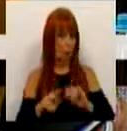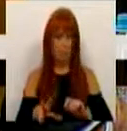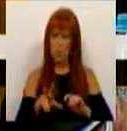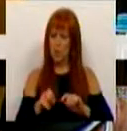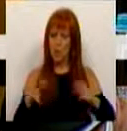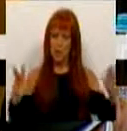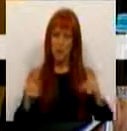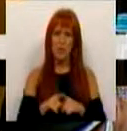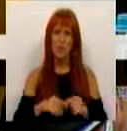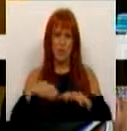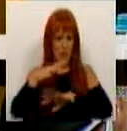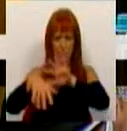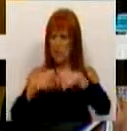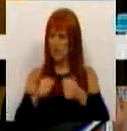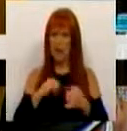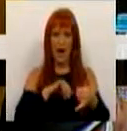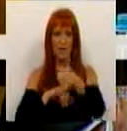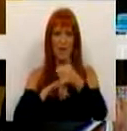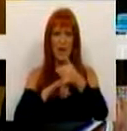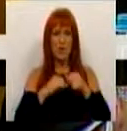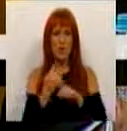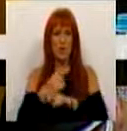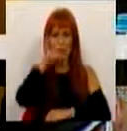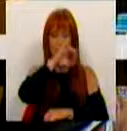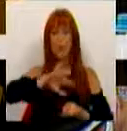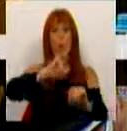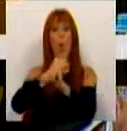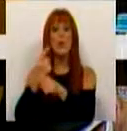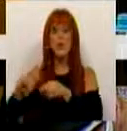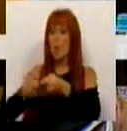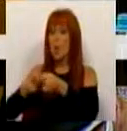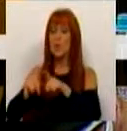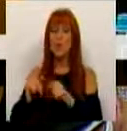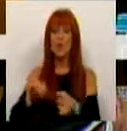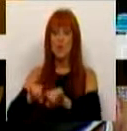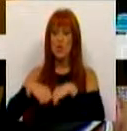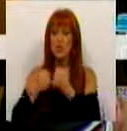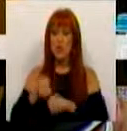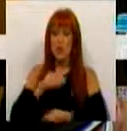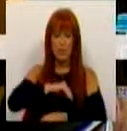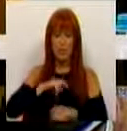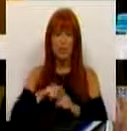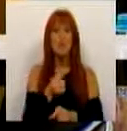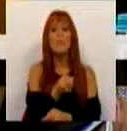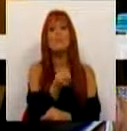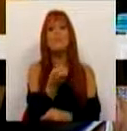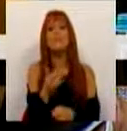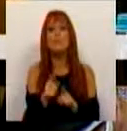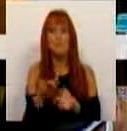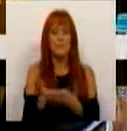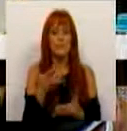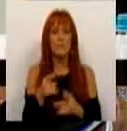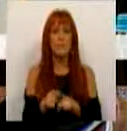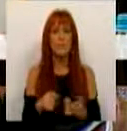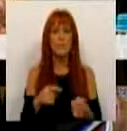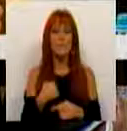alguma, a movimentação das associações ambientalistas e de outras organizações socioprofissionais, dentre as quais quero destacar,